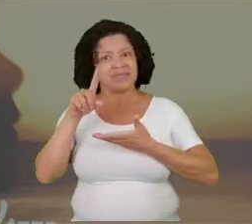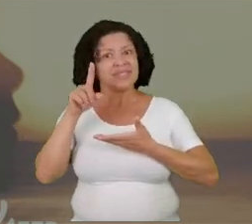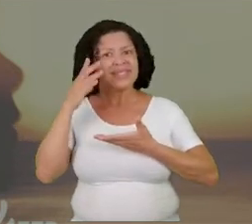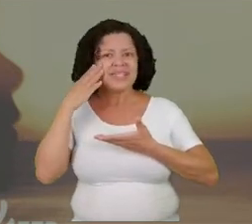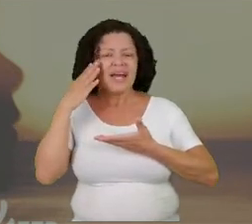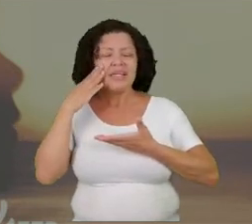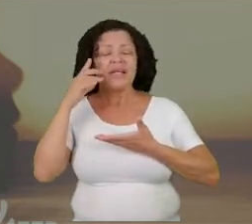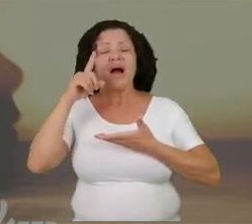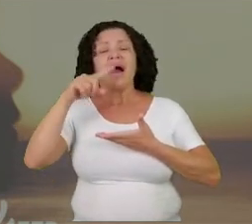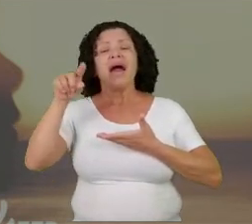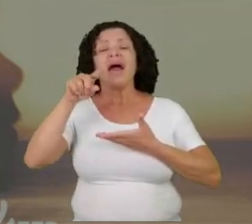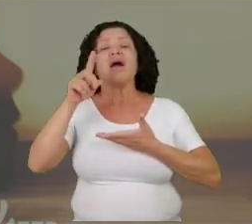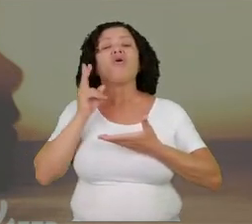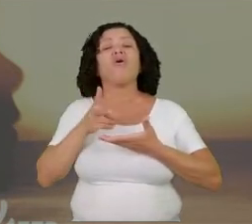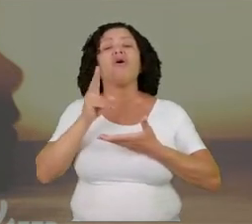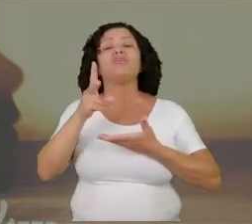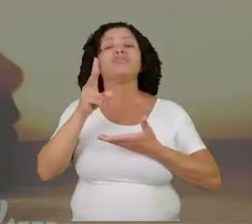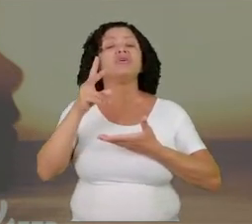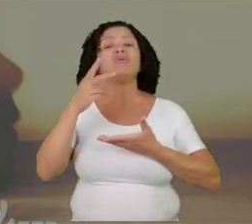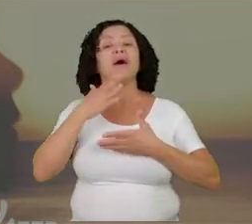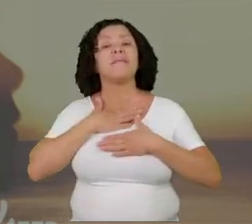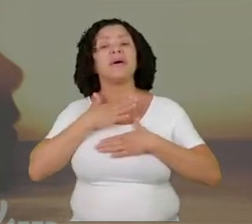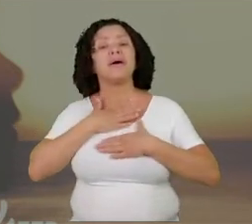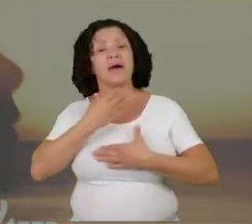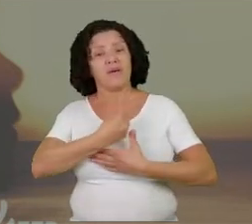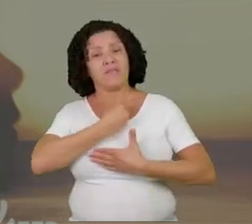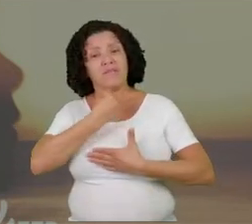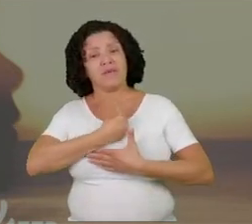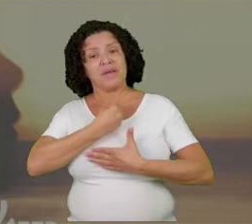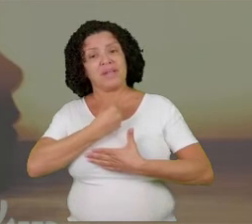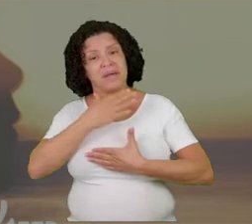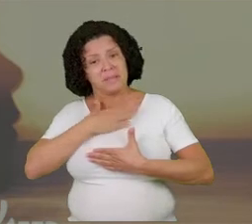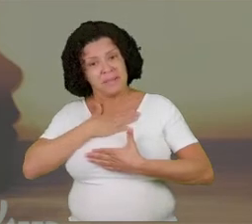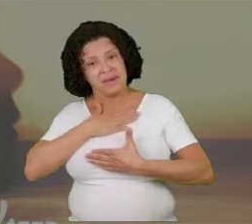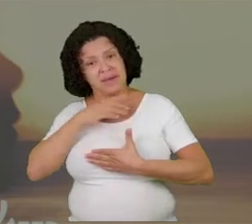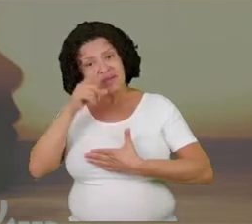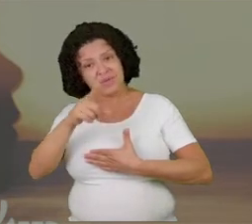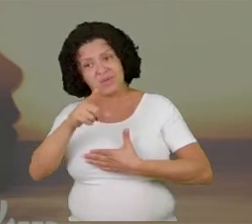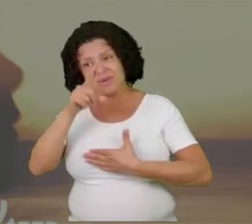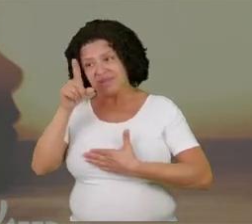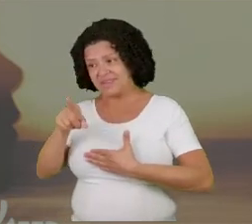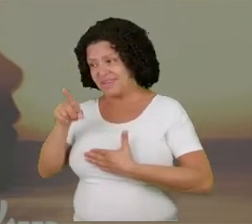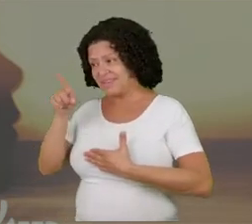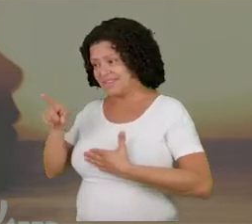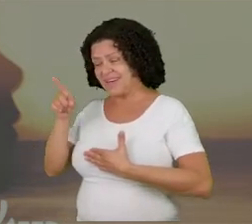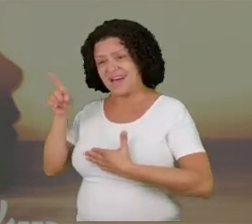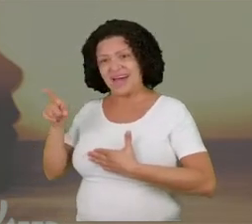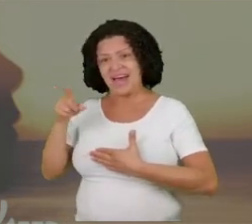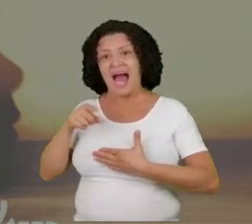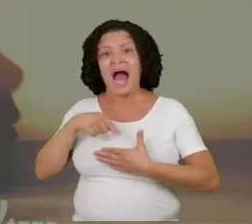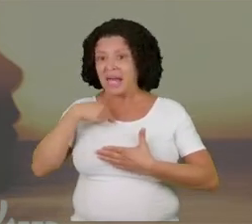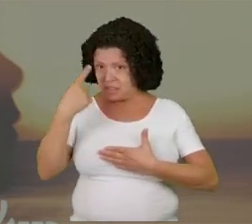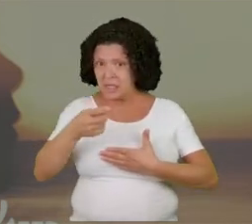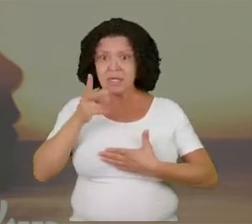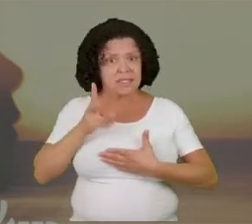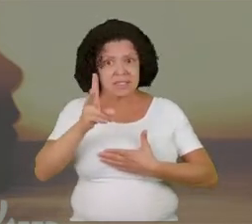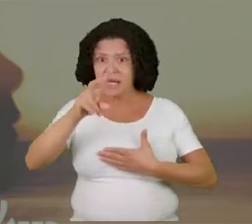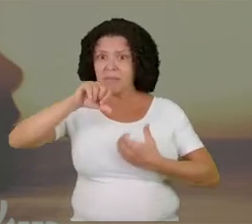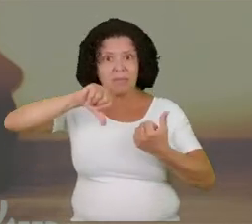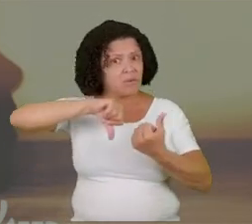Essa questão, ela é uma questão permanente, inclusive da nossa vida encarnada, né? Nós estamos em constante